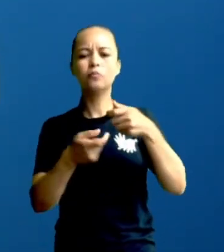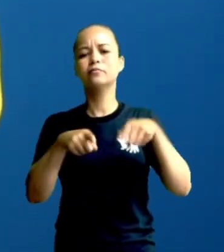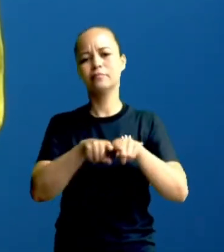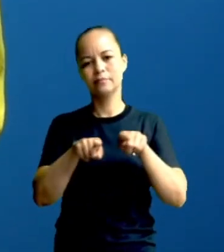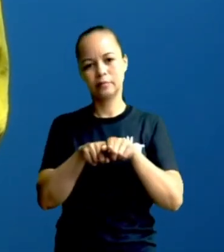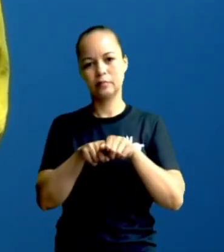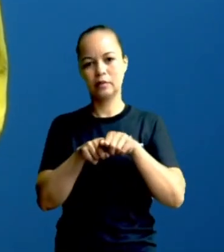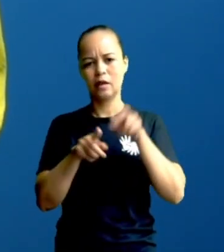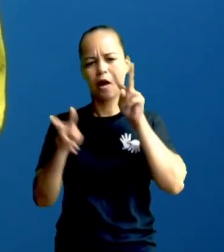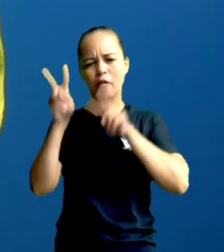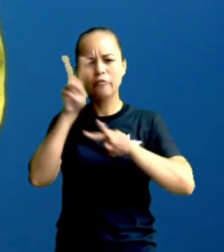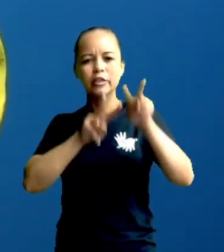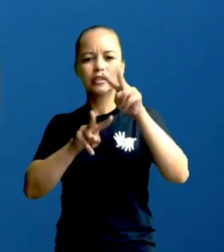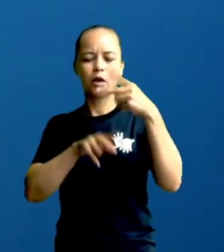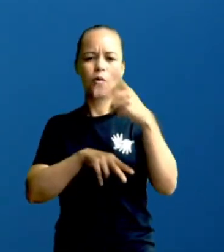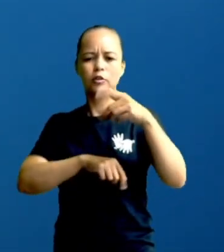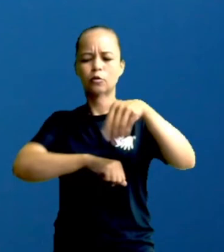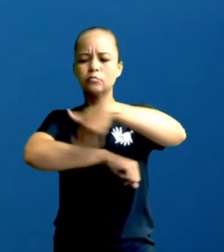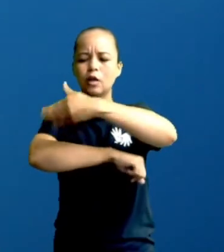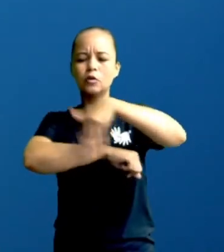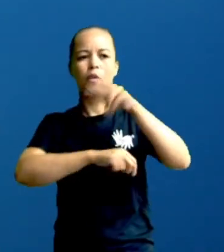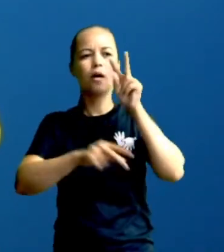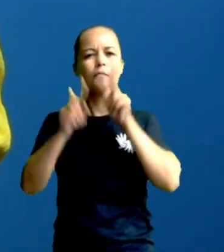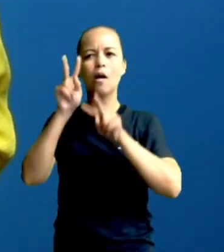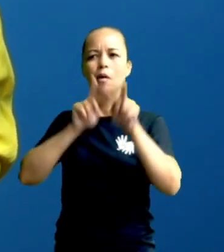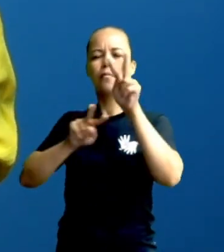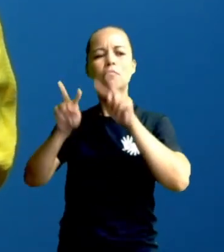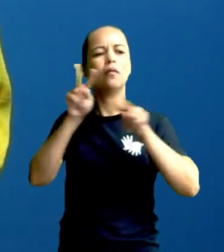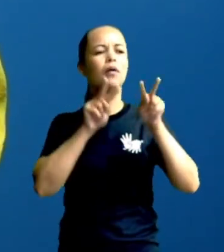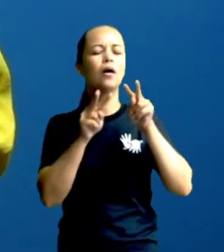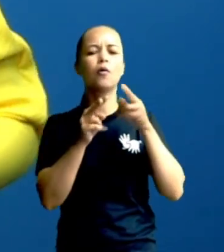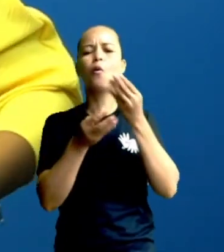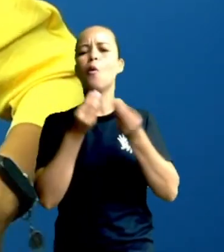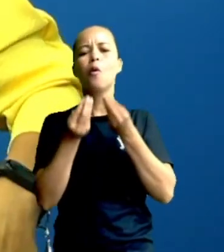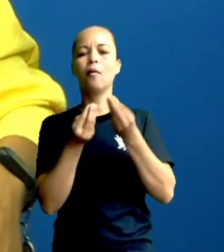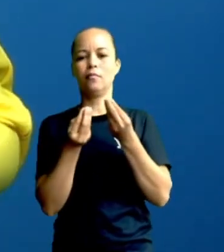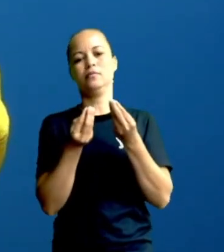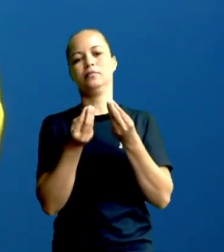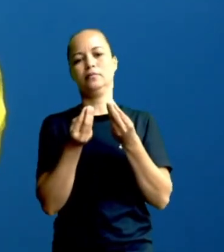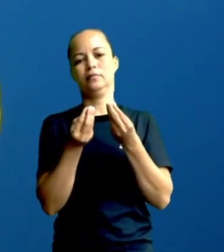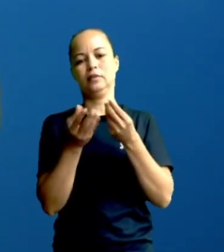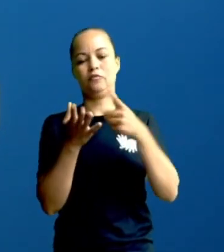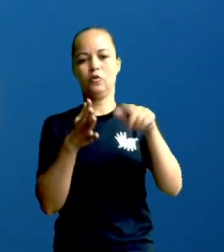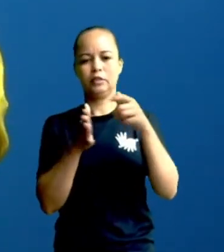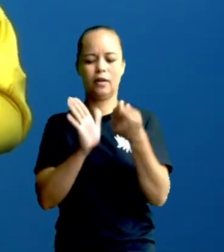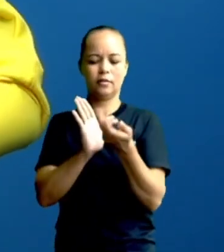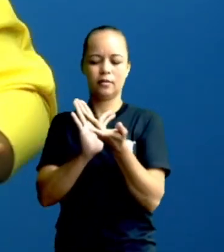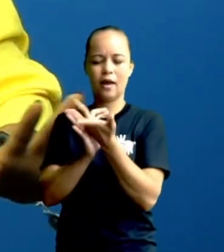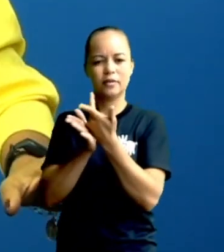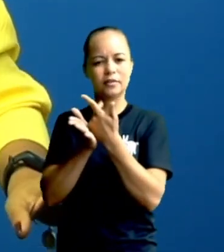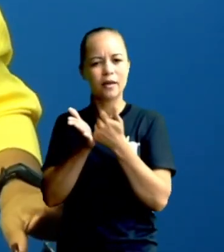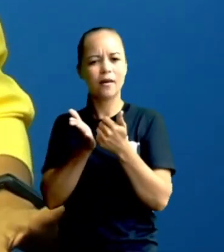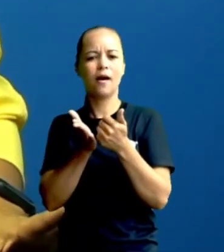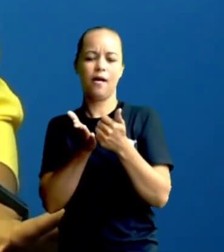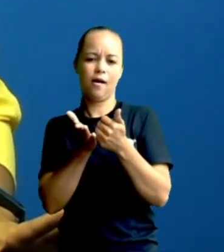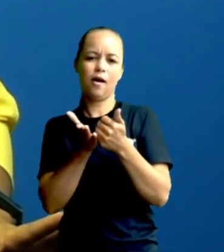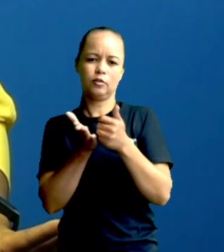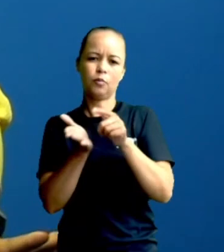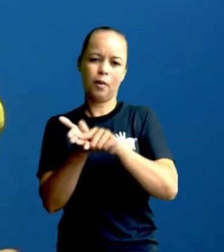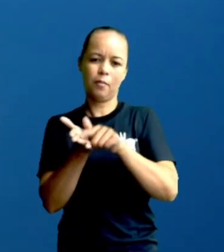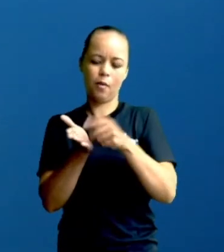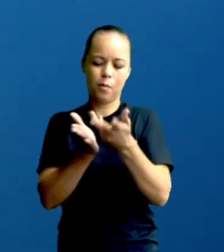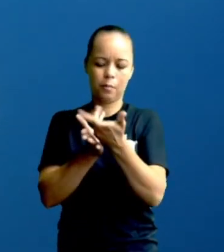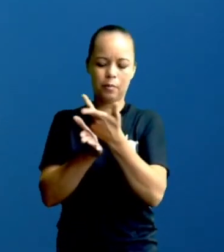Pela sua visão, certo? Pelo que você vê no seu bairro, como é que você deveria retratar numa folhinha de